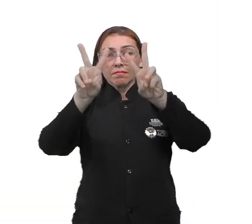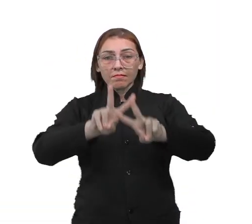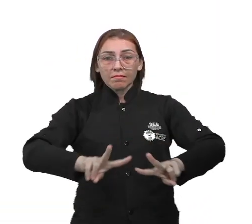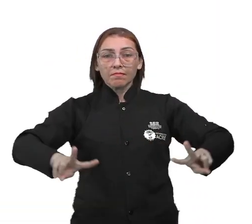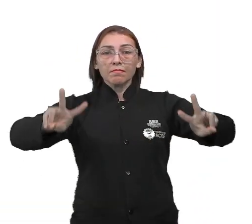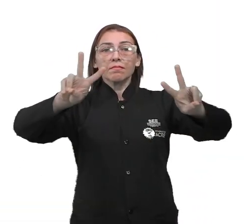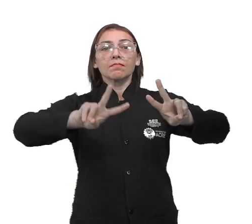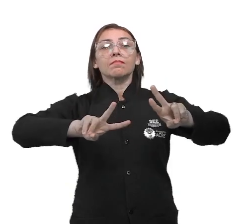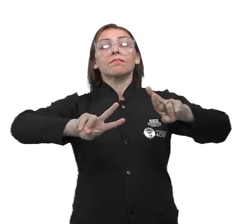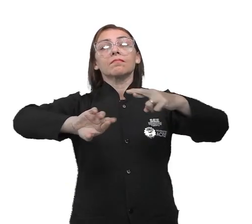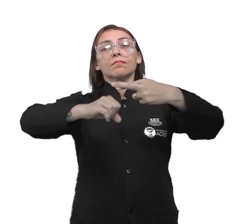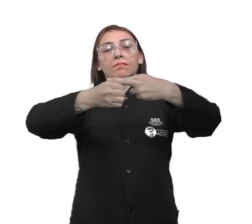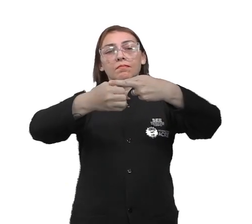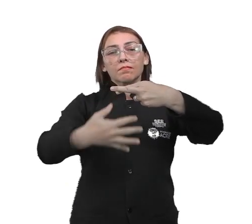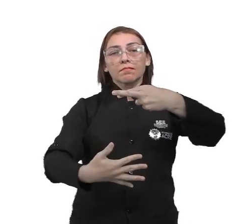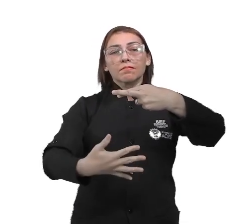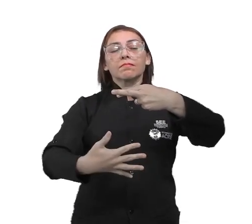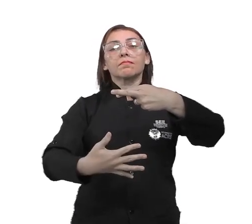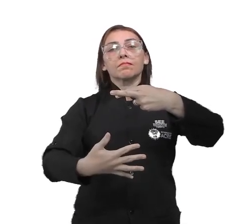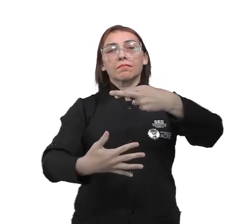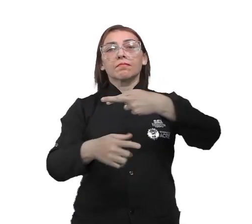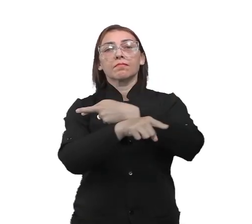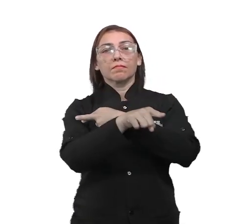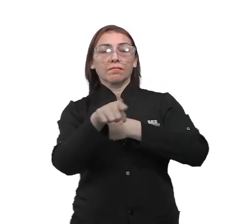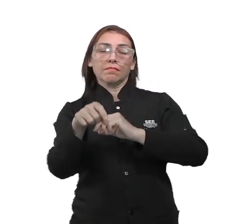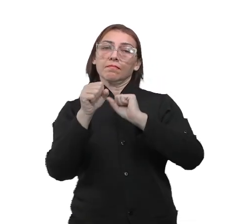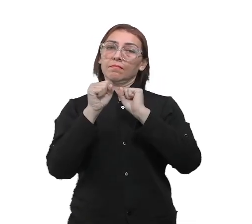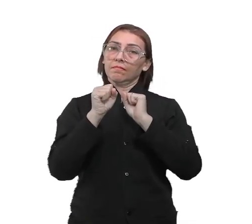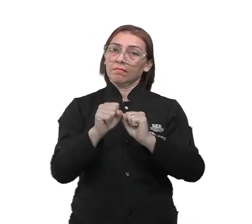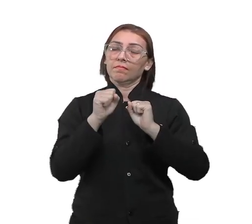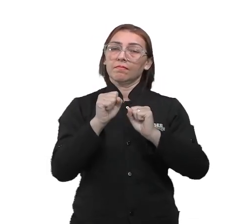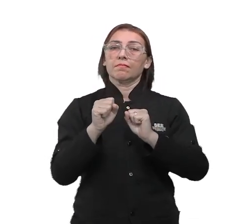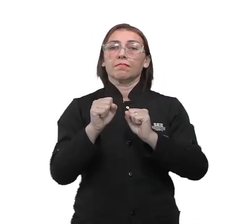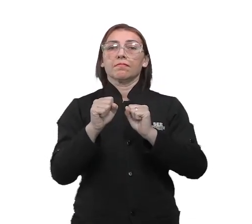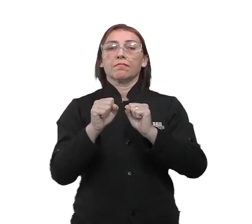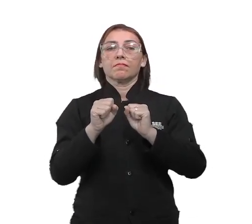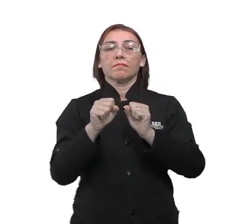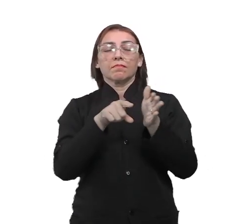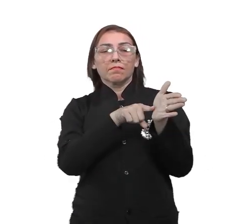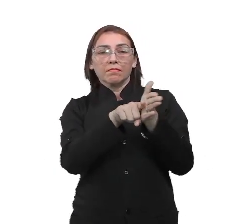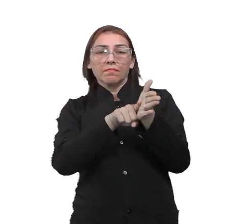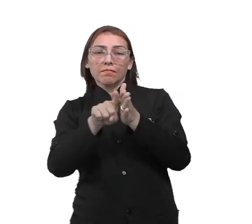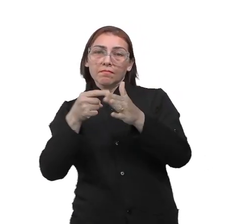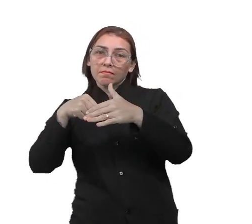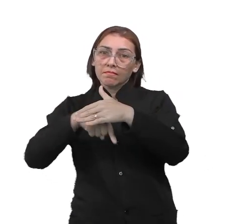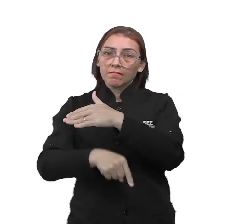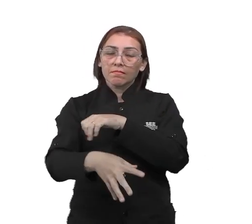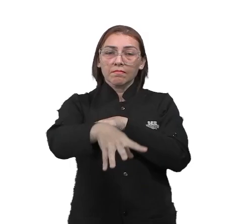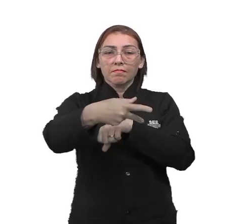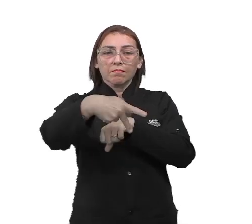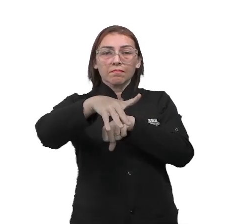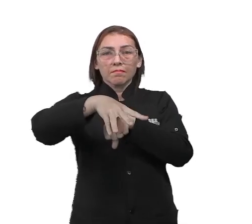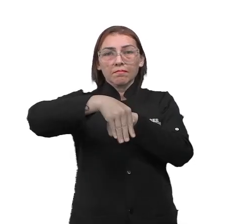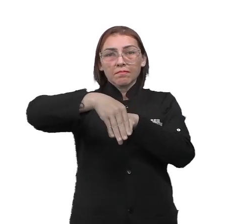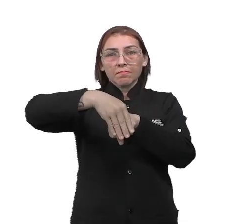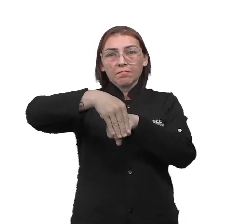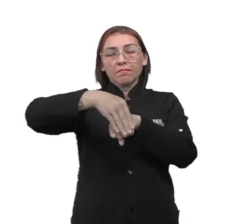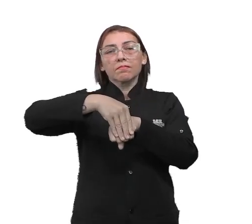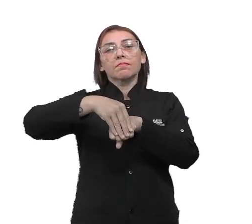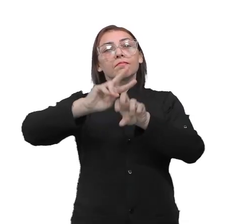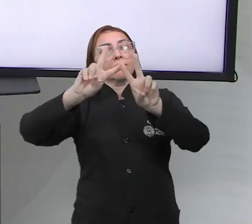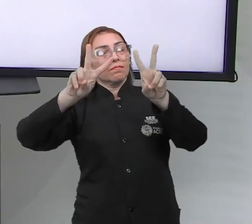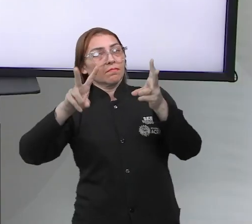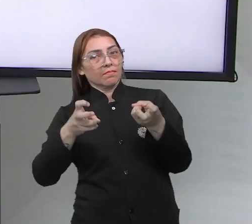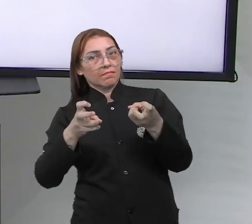uma referência bibliográfica, a qual vocês podem estar consultando para aprofundar os seus conhecimentos a respeito